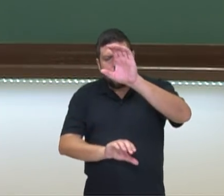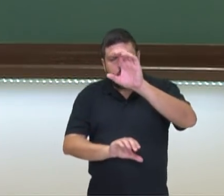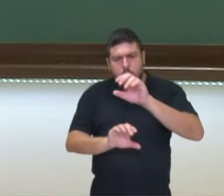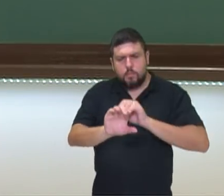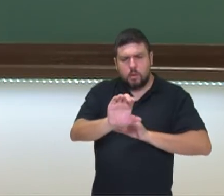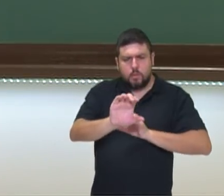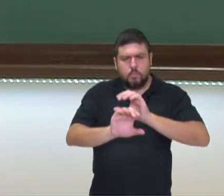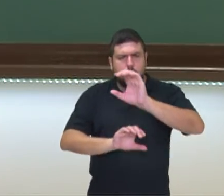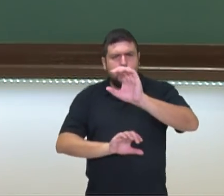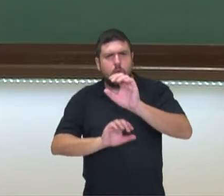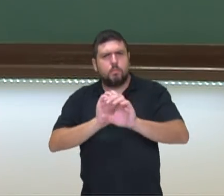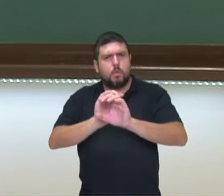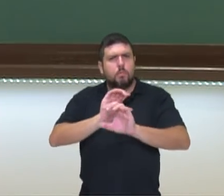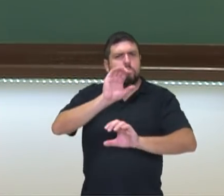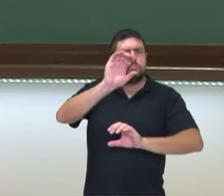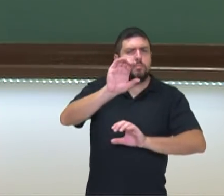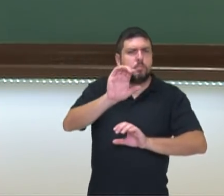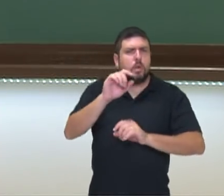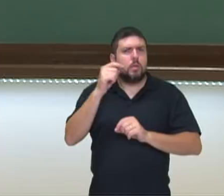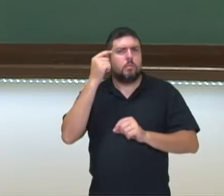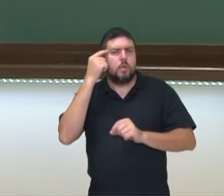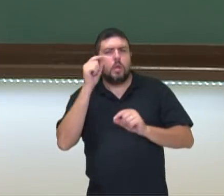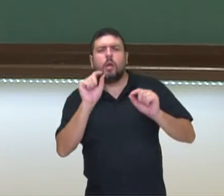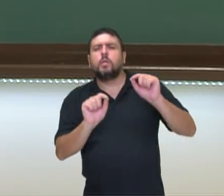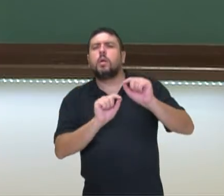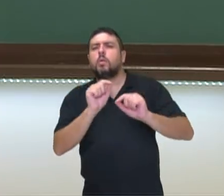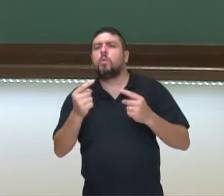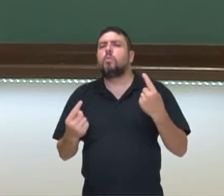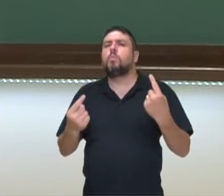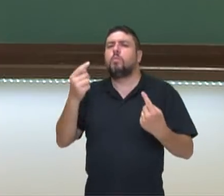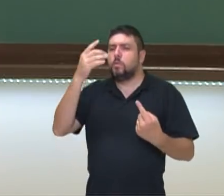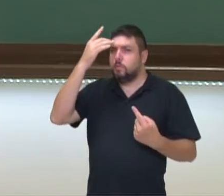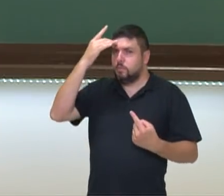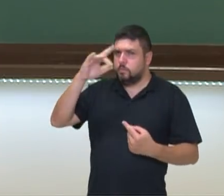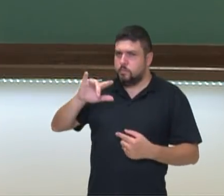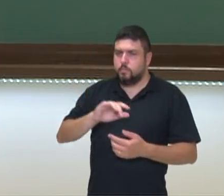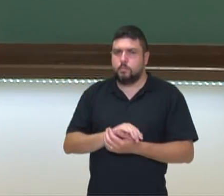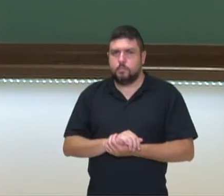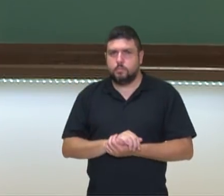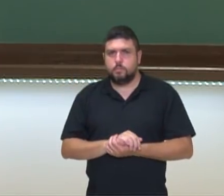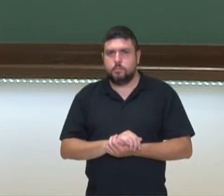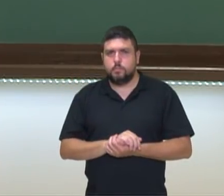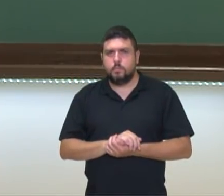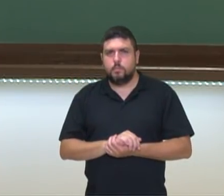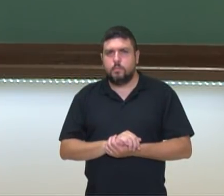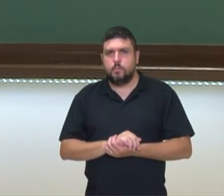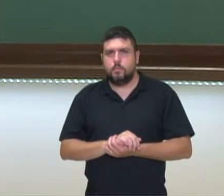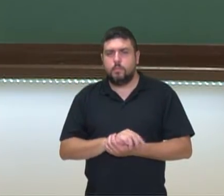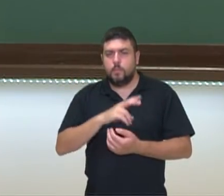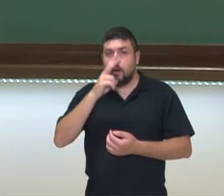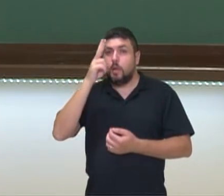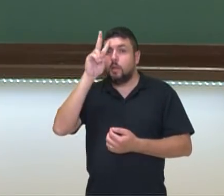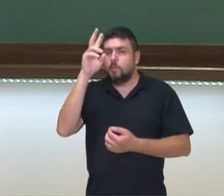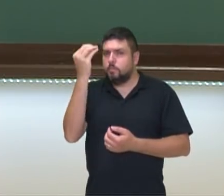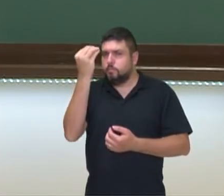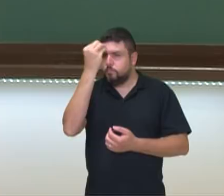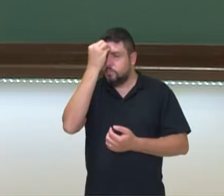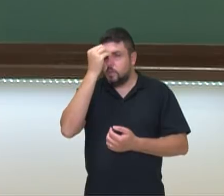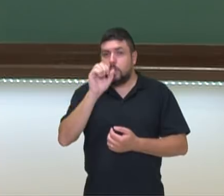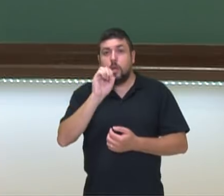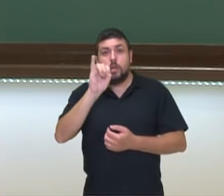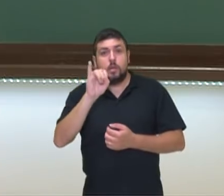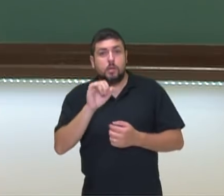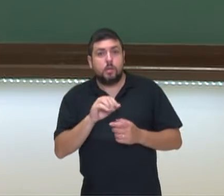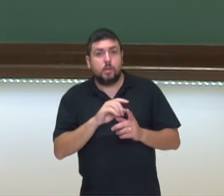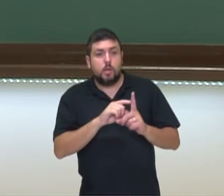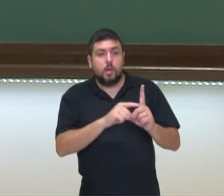sendo pedido daquele valor. Quem é o valor desconhecido, certo? Lembrando que, se eu tenho uma conta de adição e quero